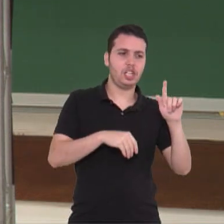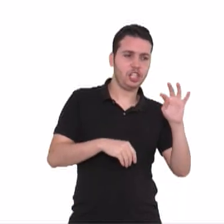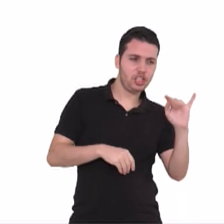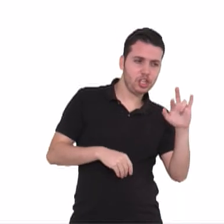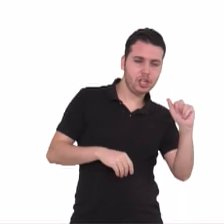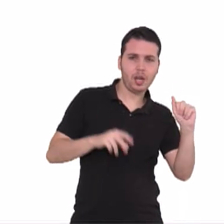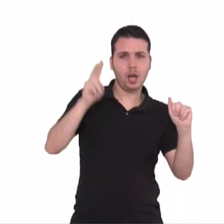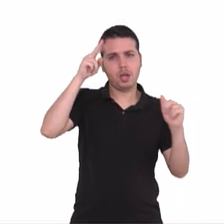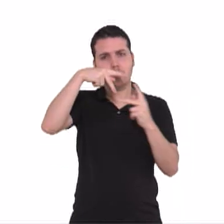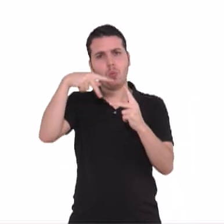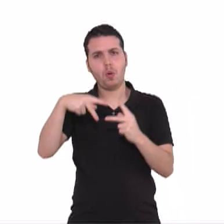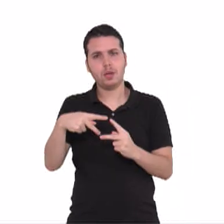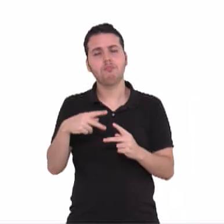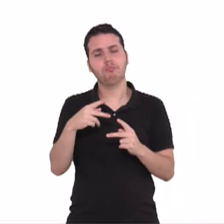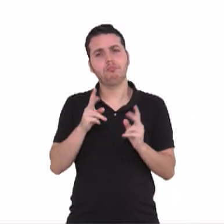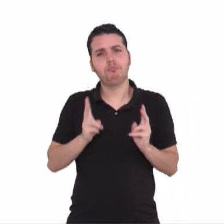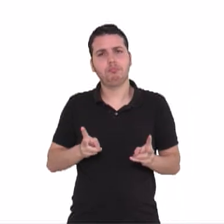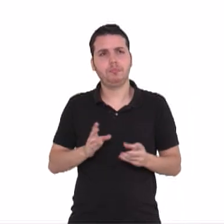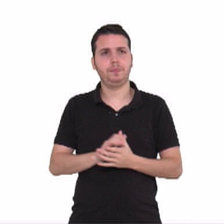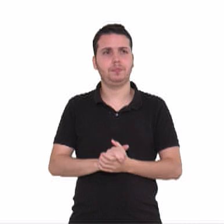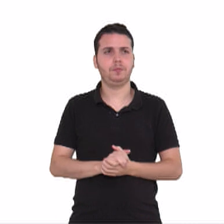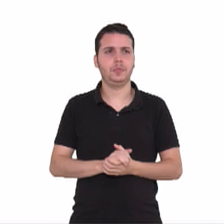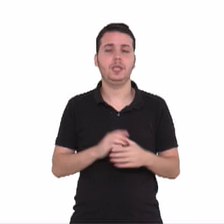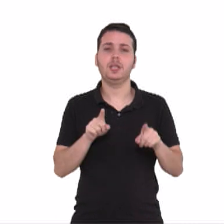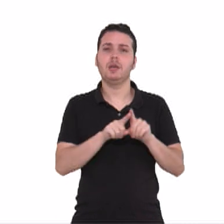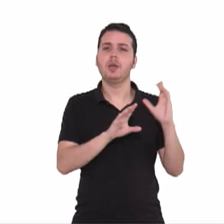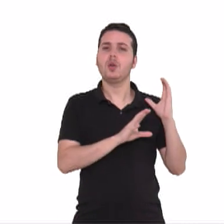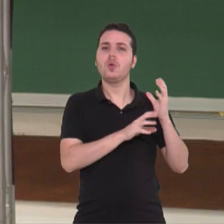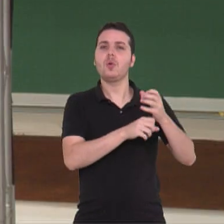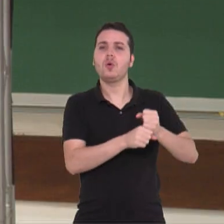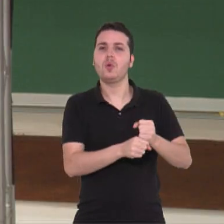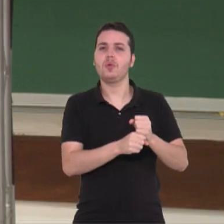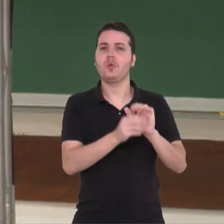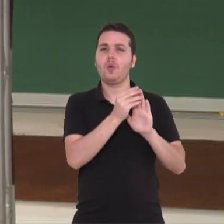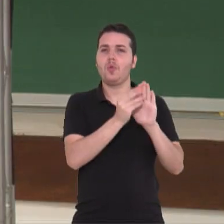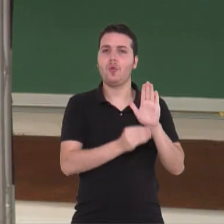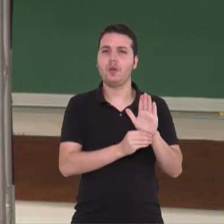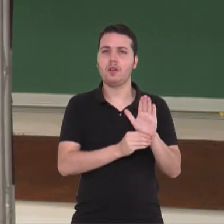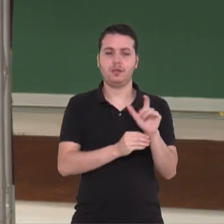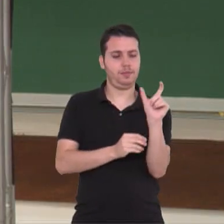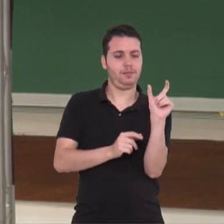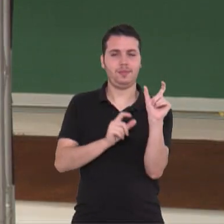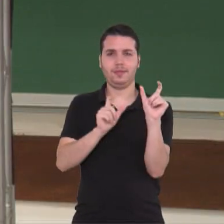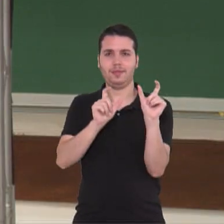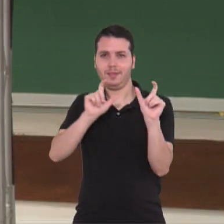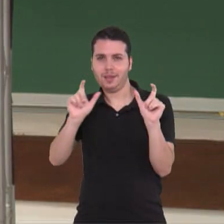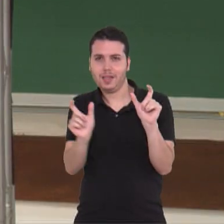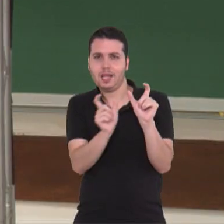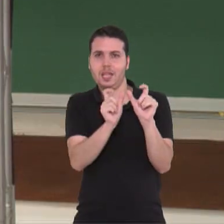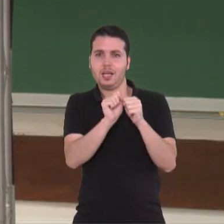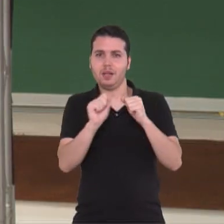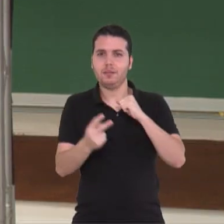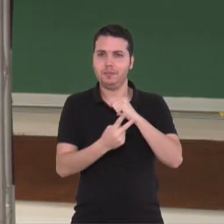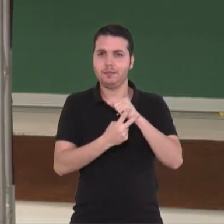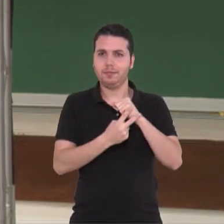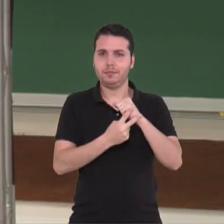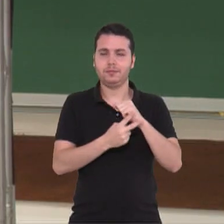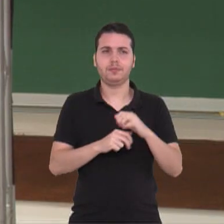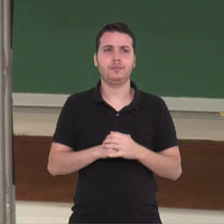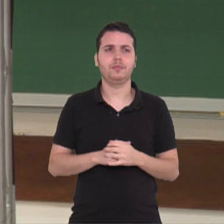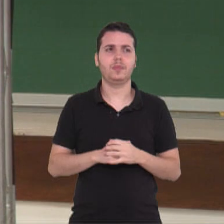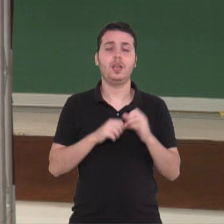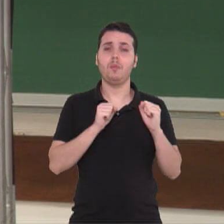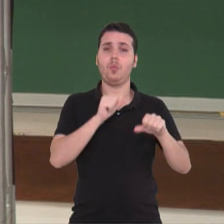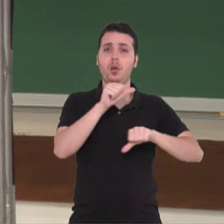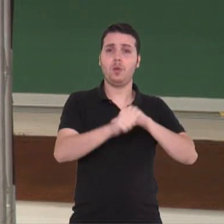a retomada do adjunto adverbial. O que é o adjunto adverbial? Ele pode mudar tanto